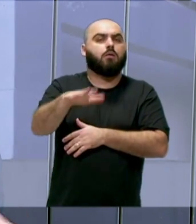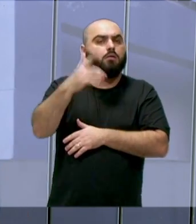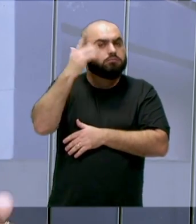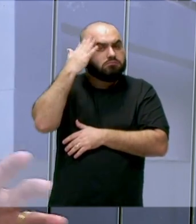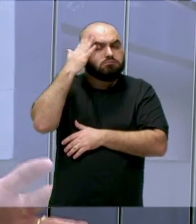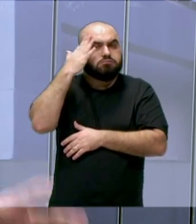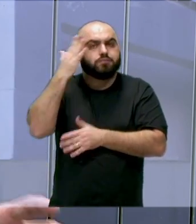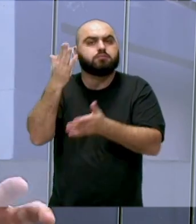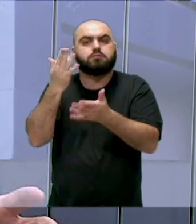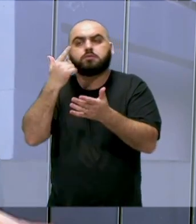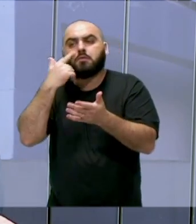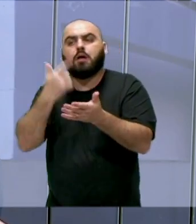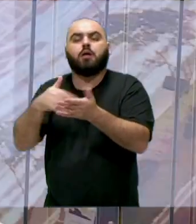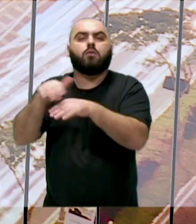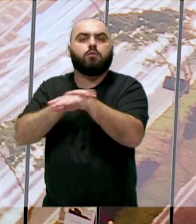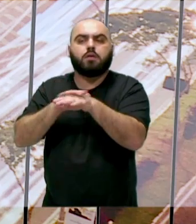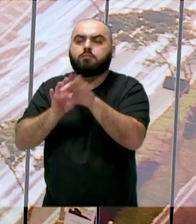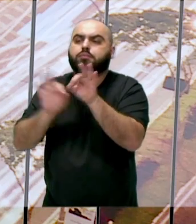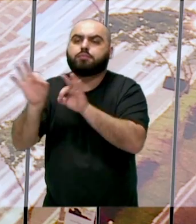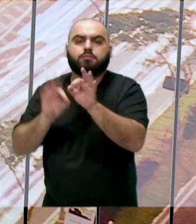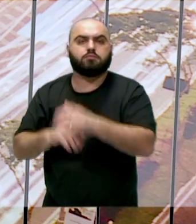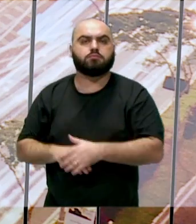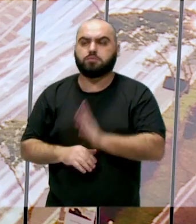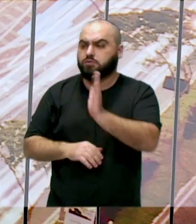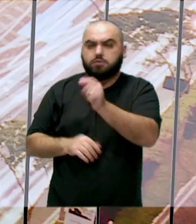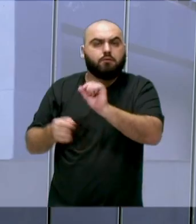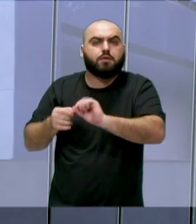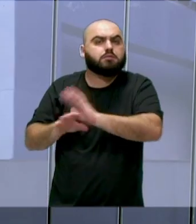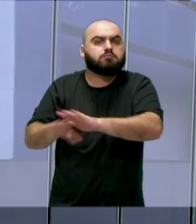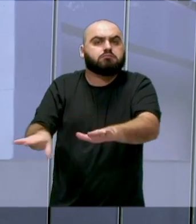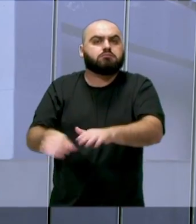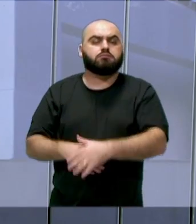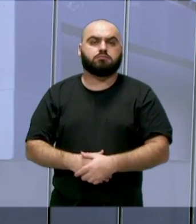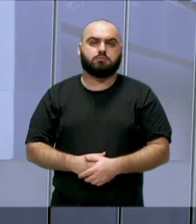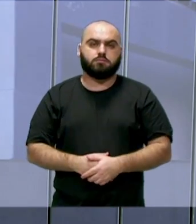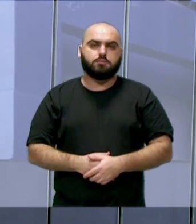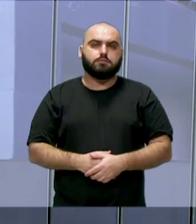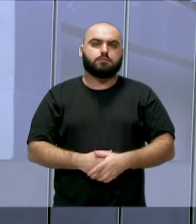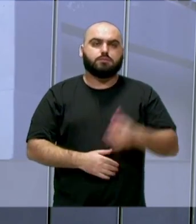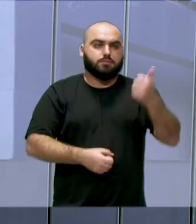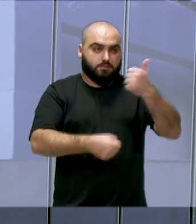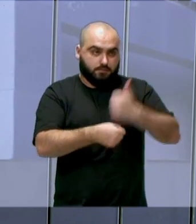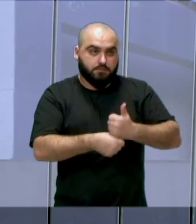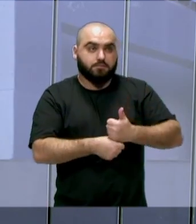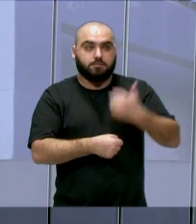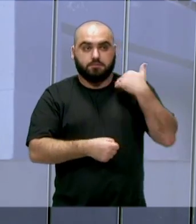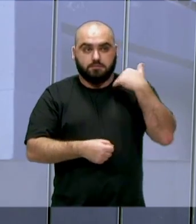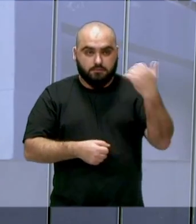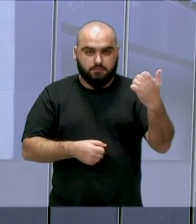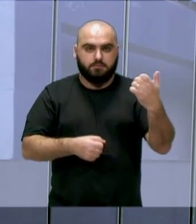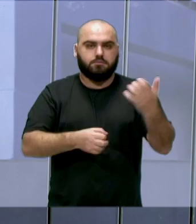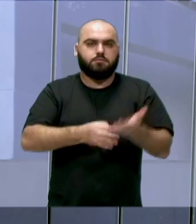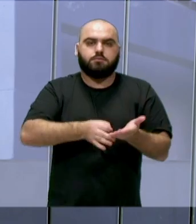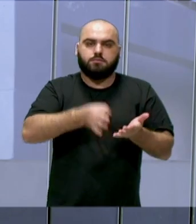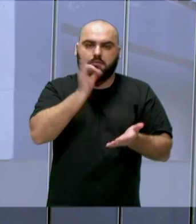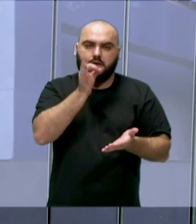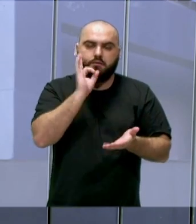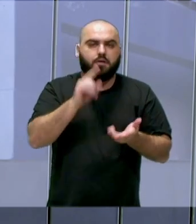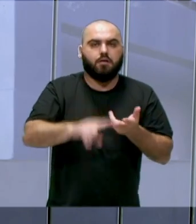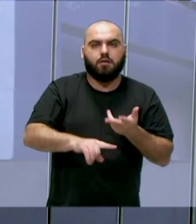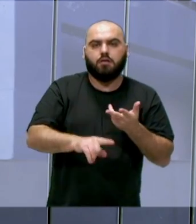mobilidade urbana, o transporte público, e ajusta-se. E foi feito. Então, aí a diretora quer te chamar para oferecer um café colonial, uma